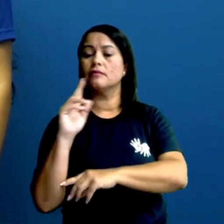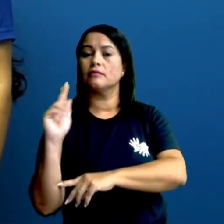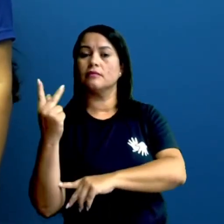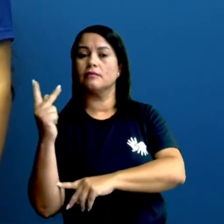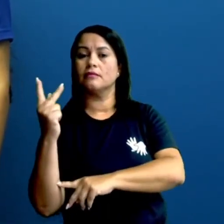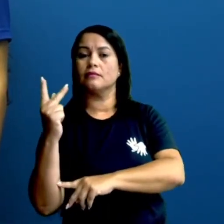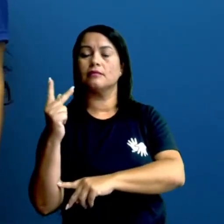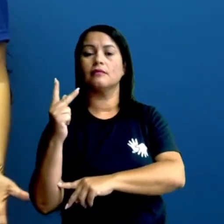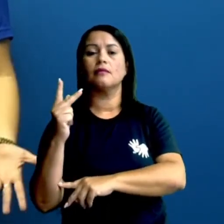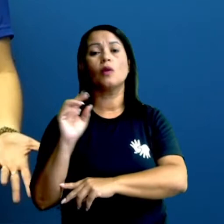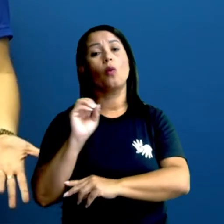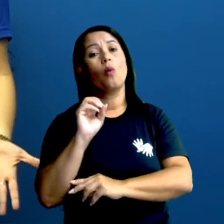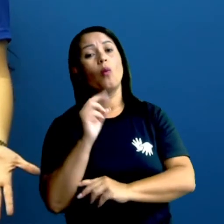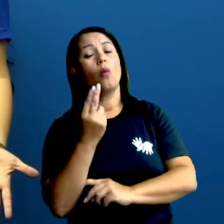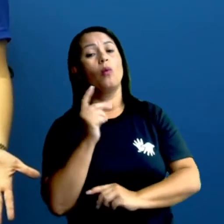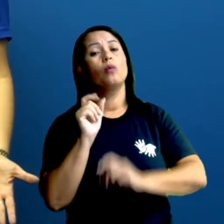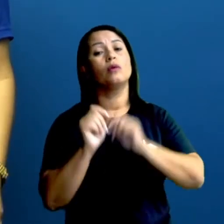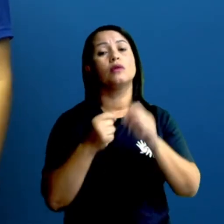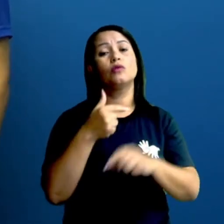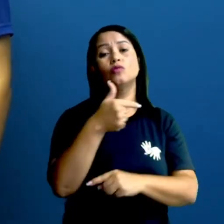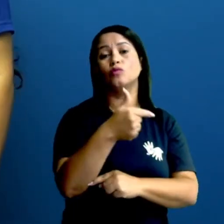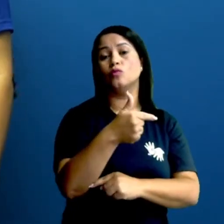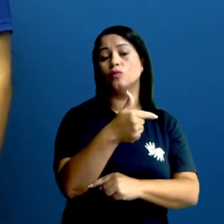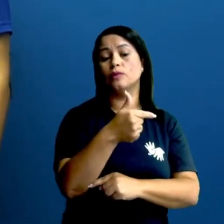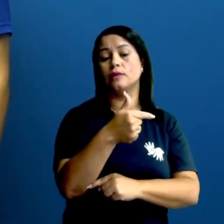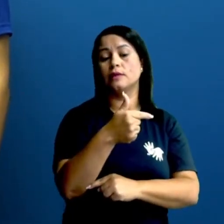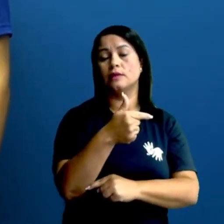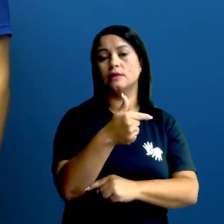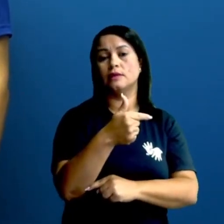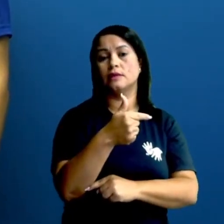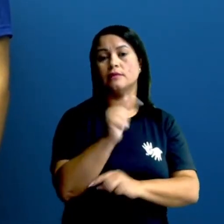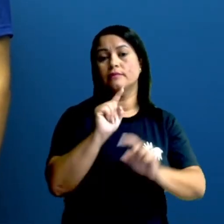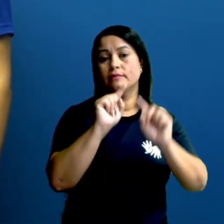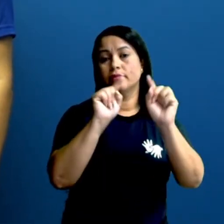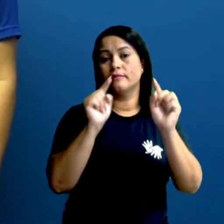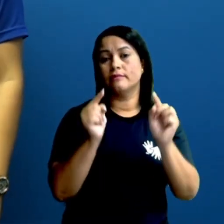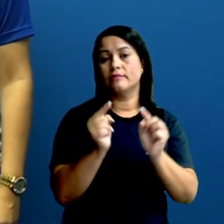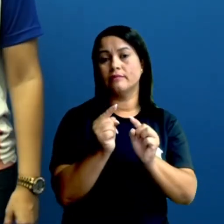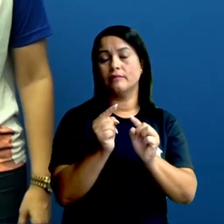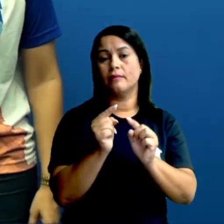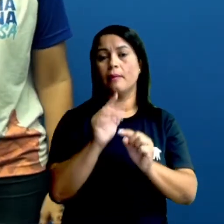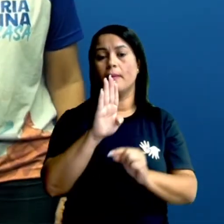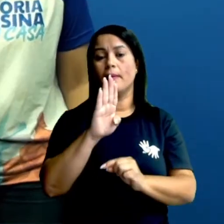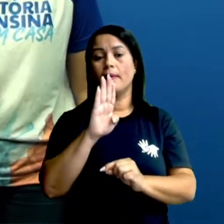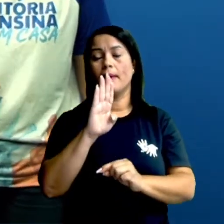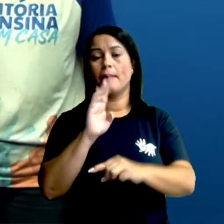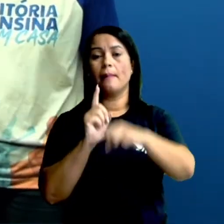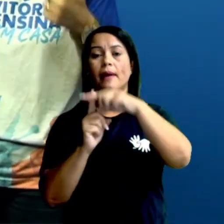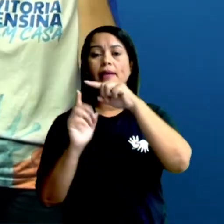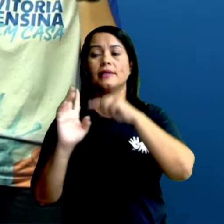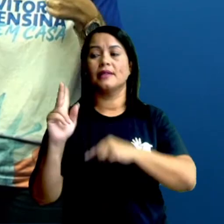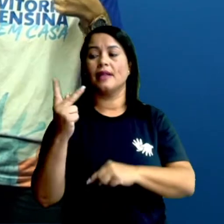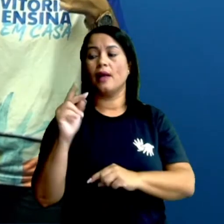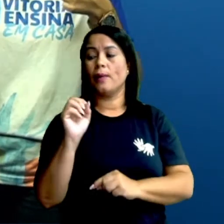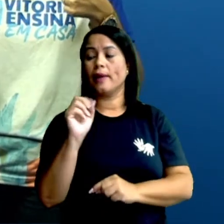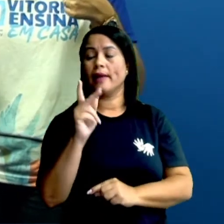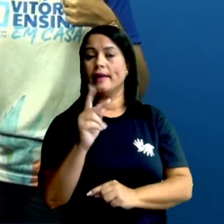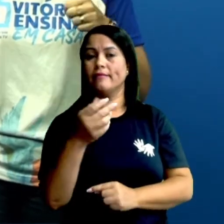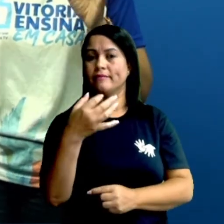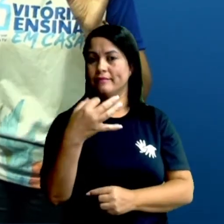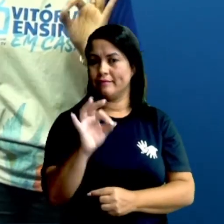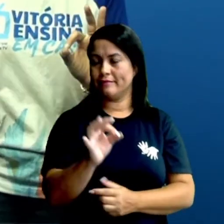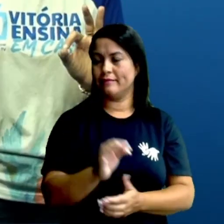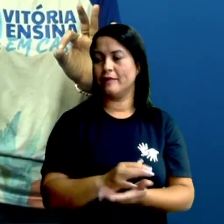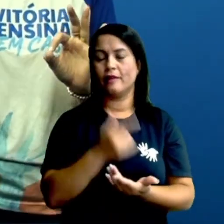2H. Ou 2, abre parênteses, B mais H. Ok?